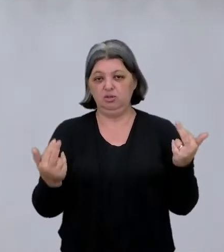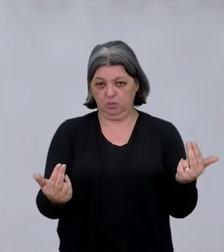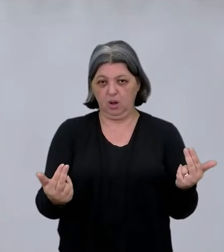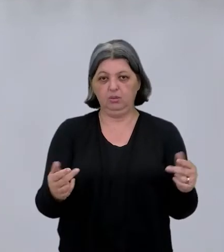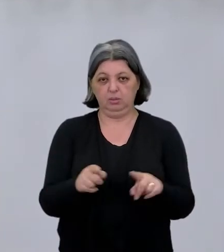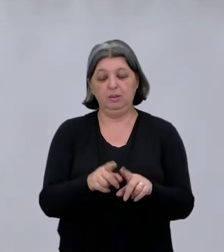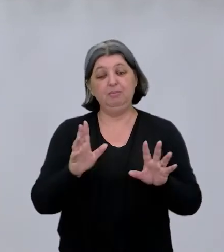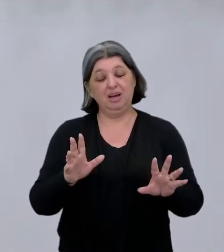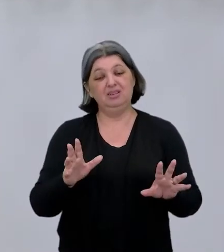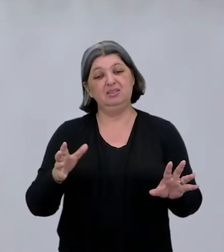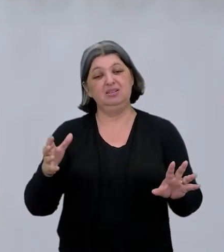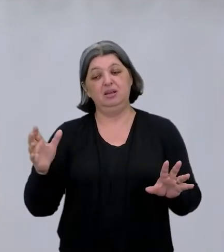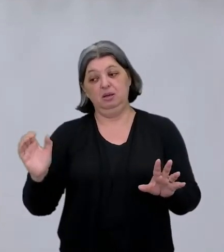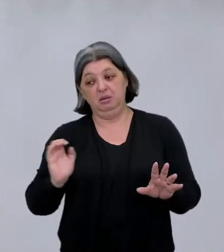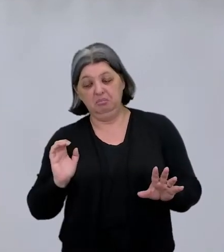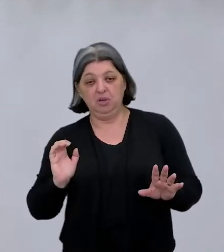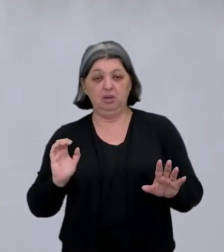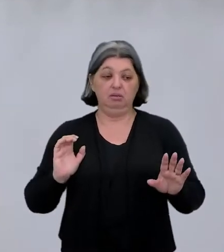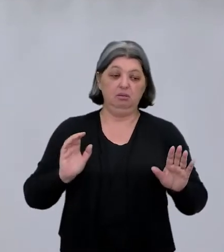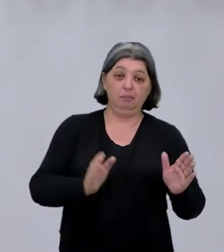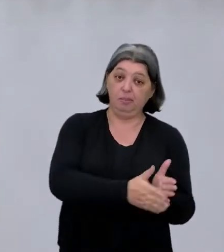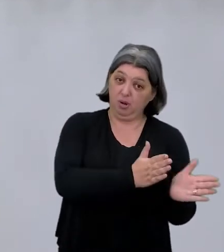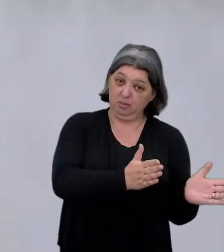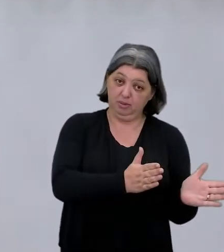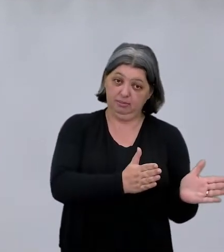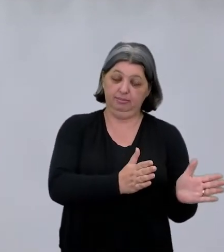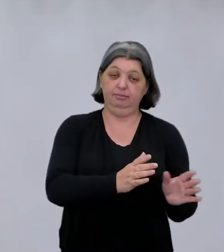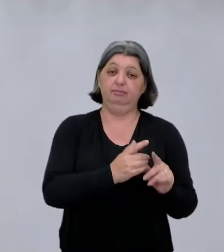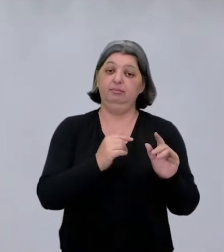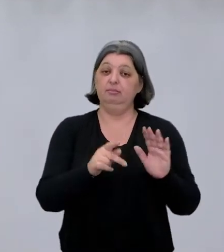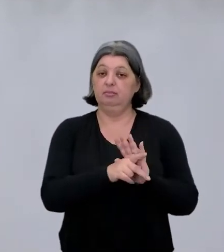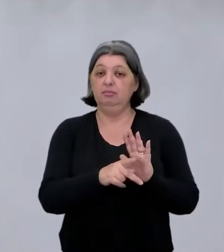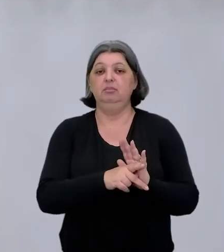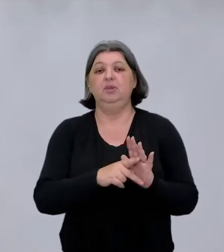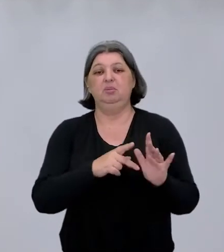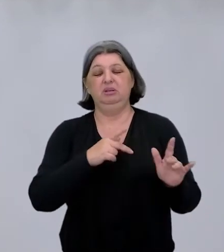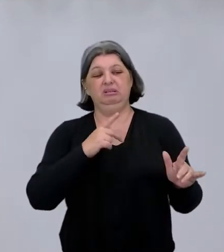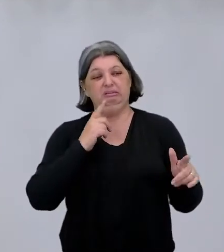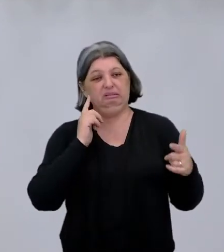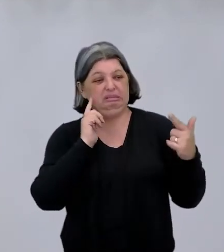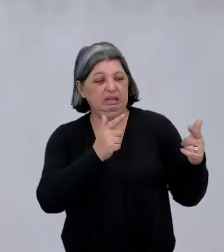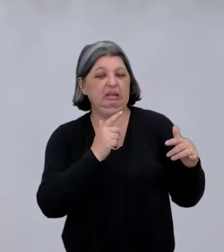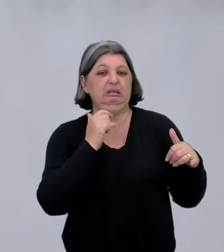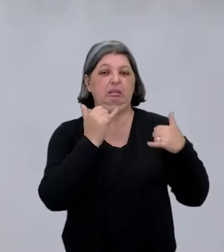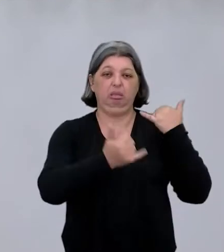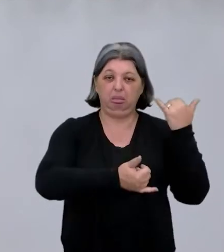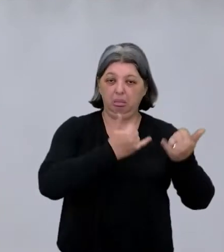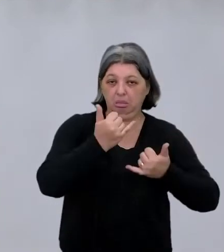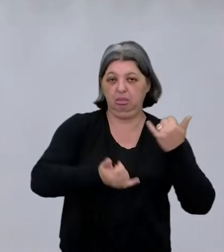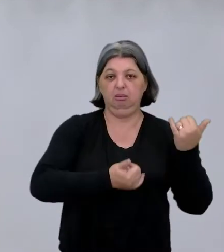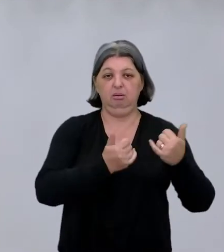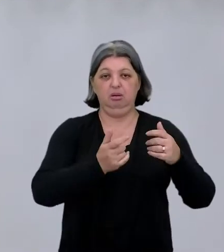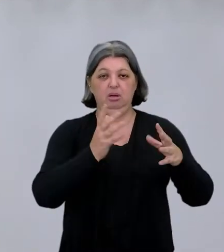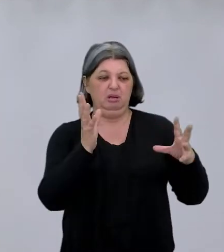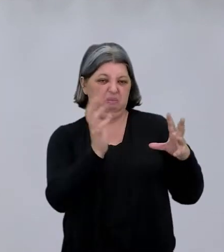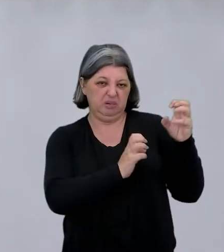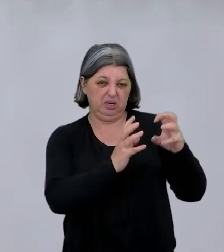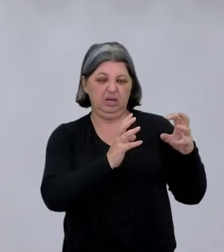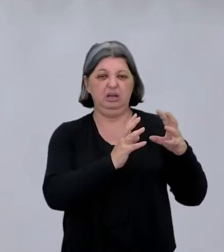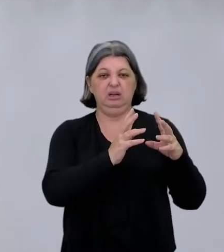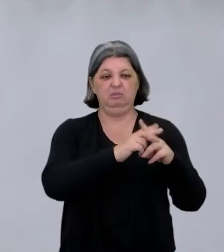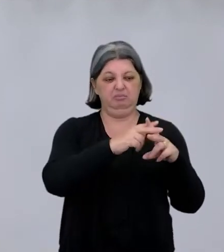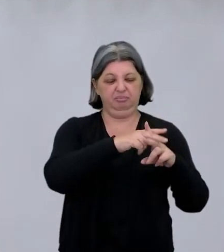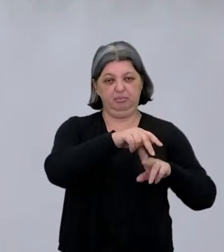diferentes. E os dois eram grupos desviantes, tipo vandalismo, briga na rua, blá, blá, blá. O grupo de pessoas